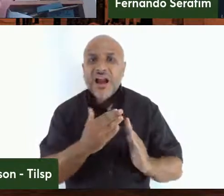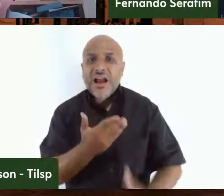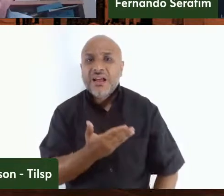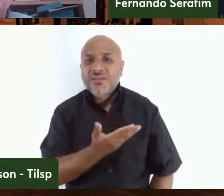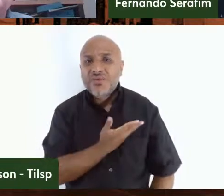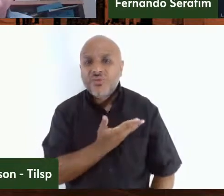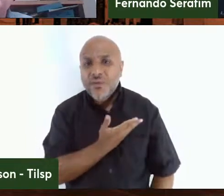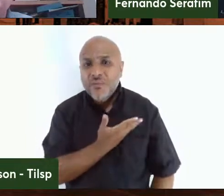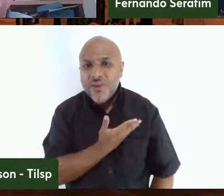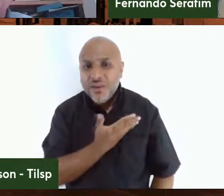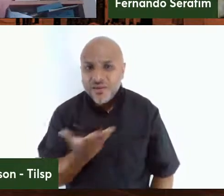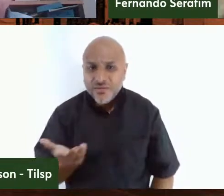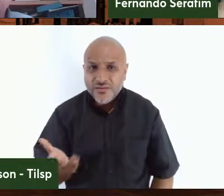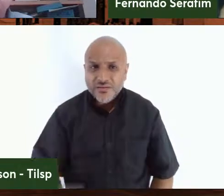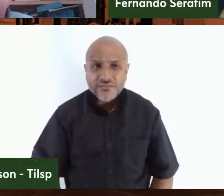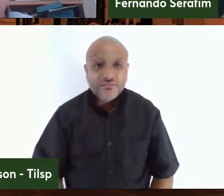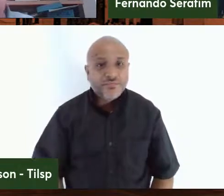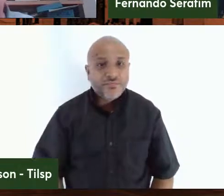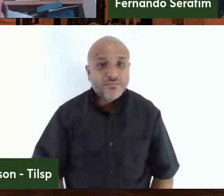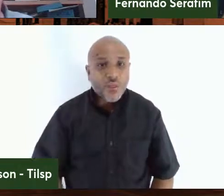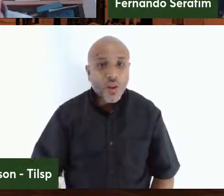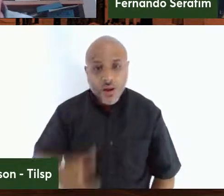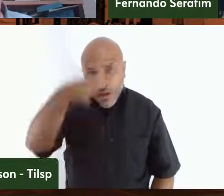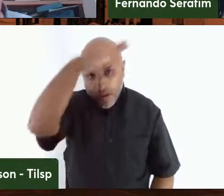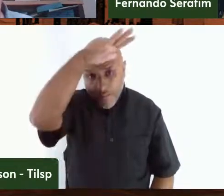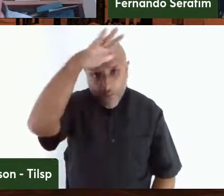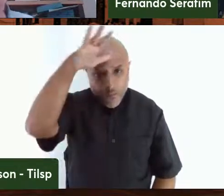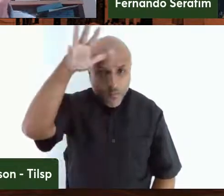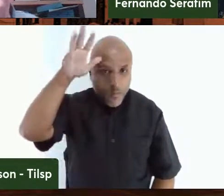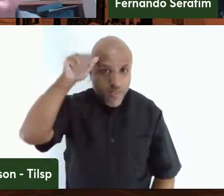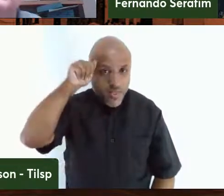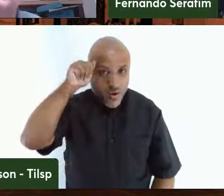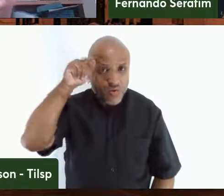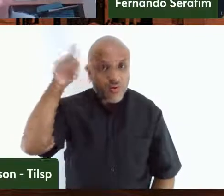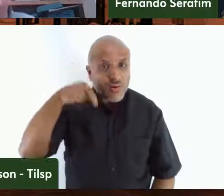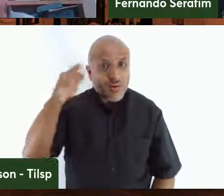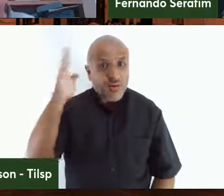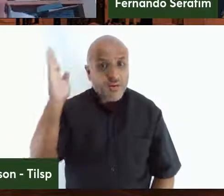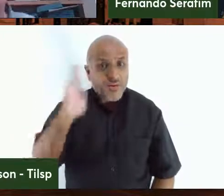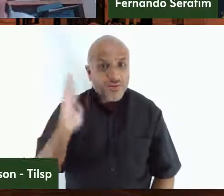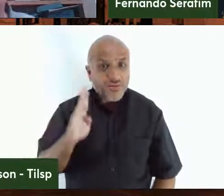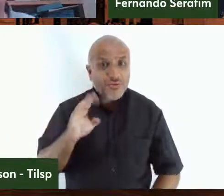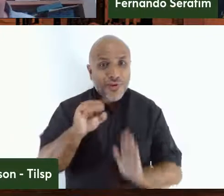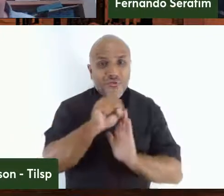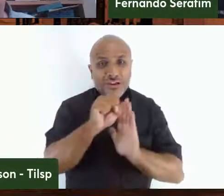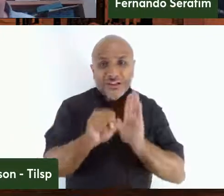certo? Quer dizer, Manaus e o Brasil estavam um século